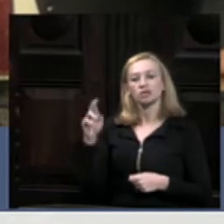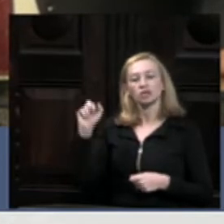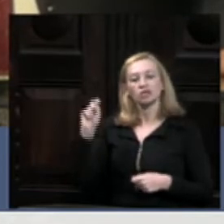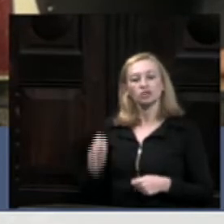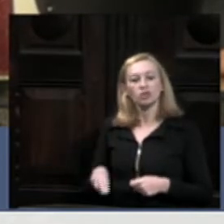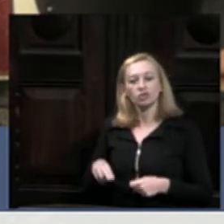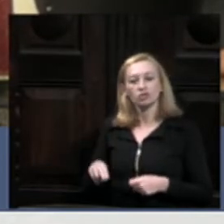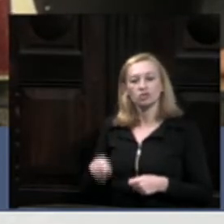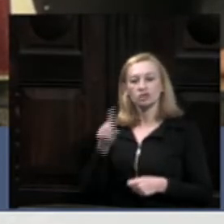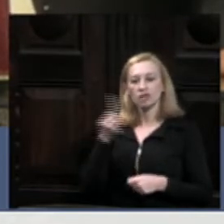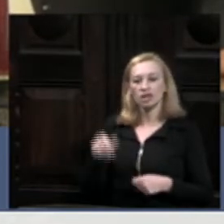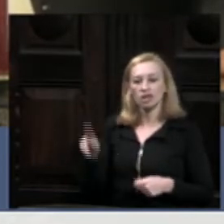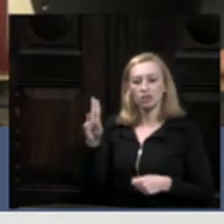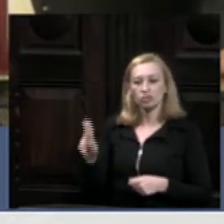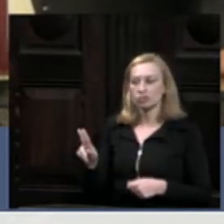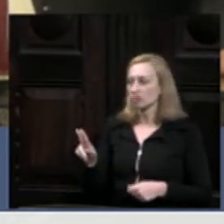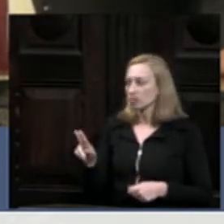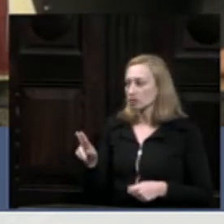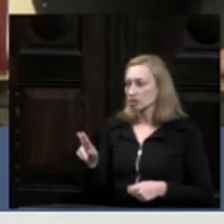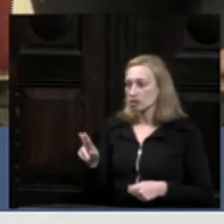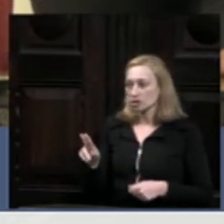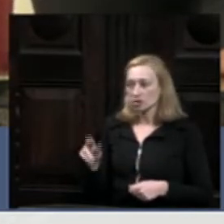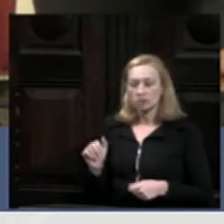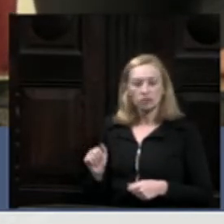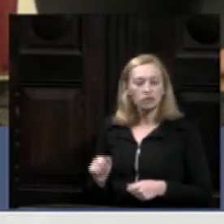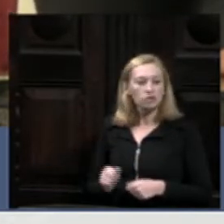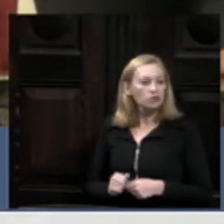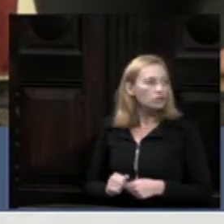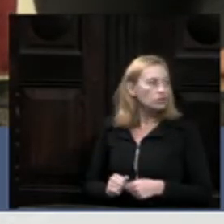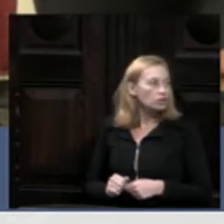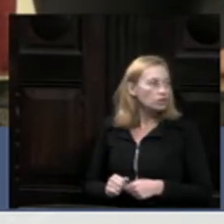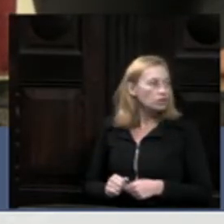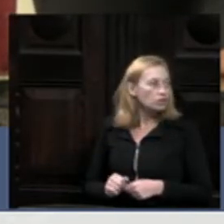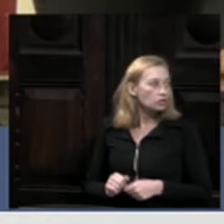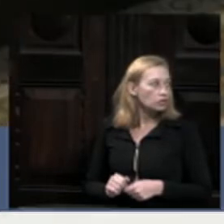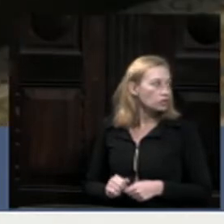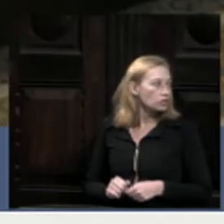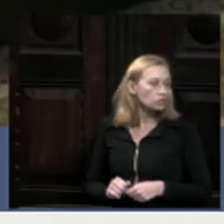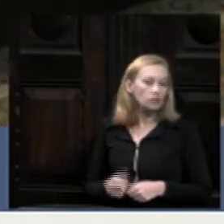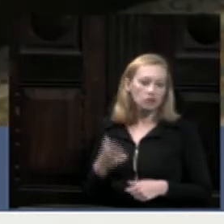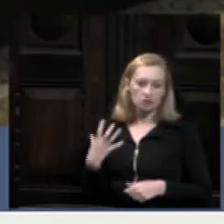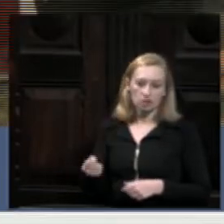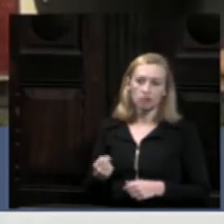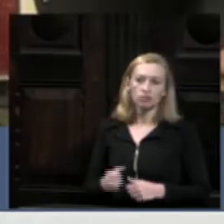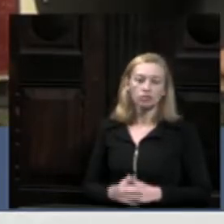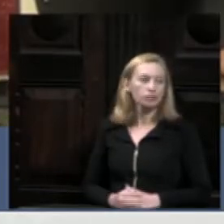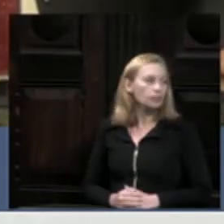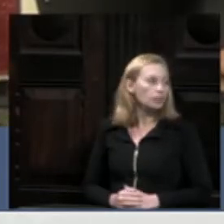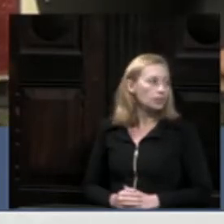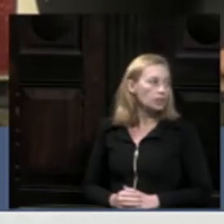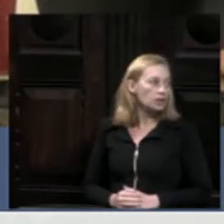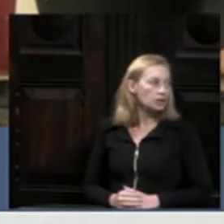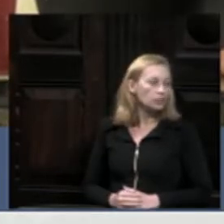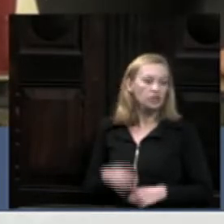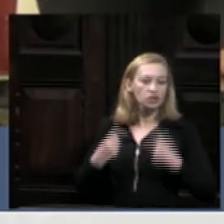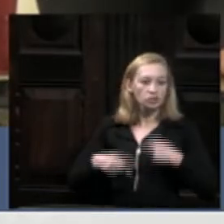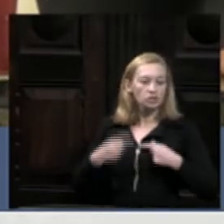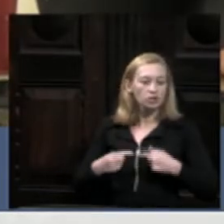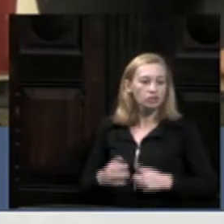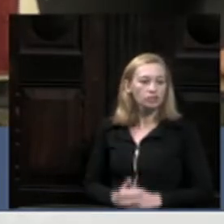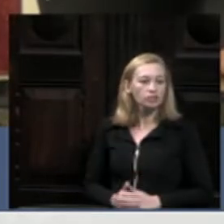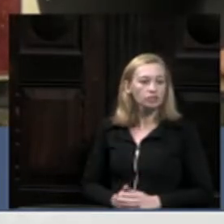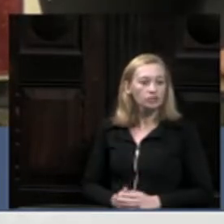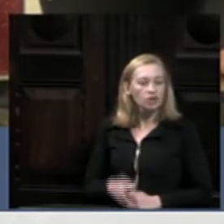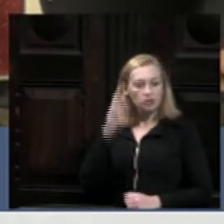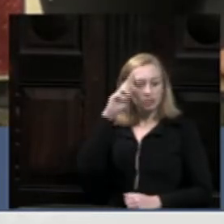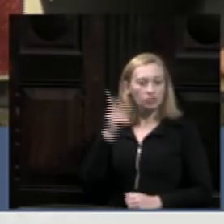Zaqueu Teixeira. Designo relator especial deputado Carlos Mink. Favorável. Com os pareceres emitidos em discussão. Senhor